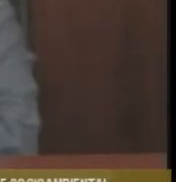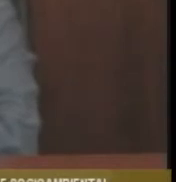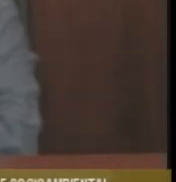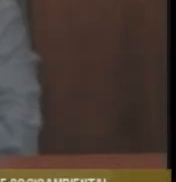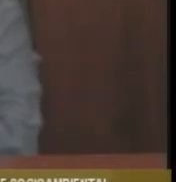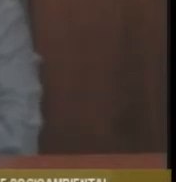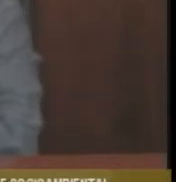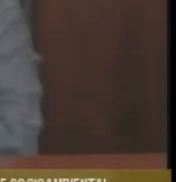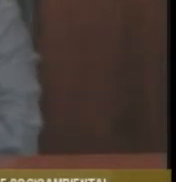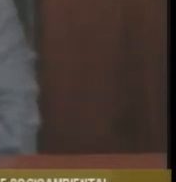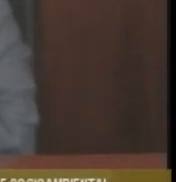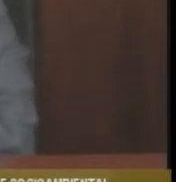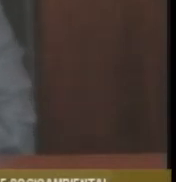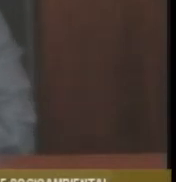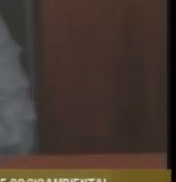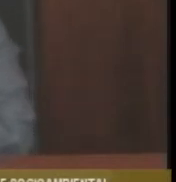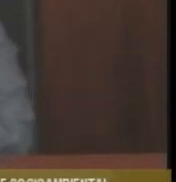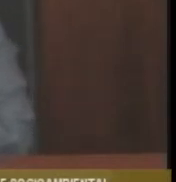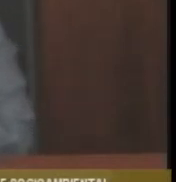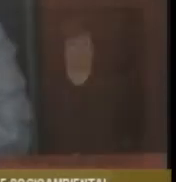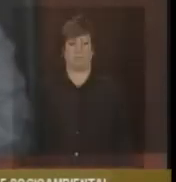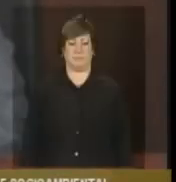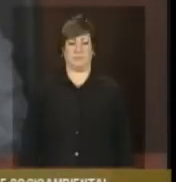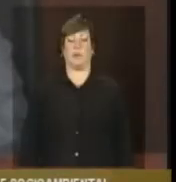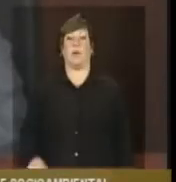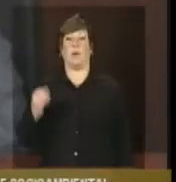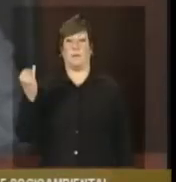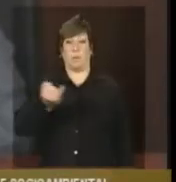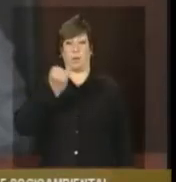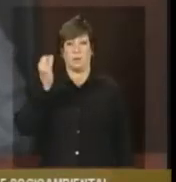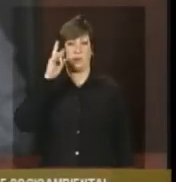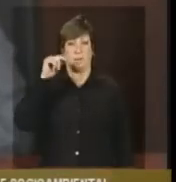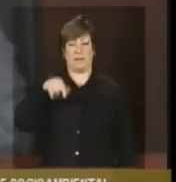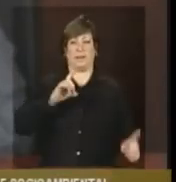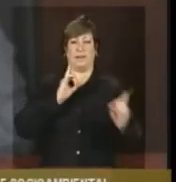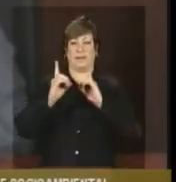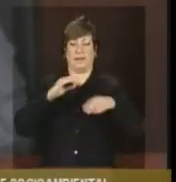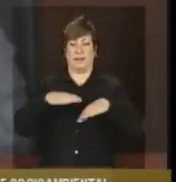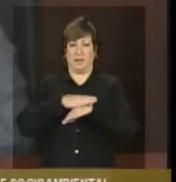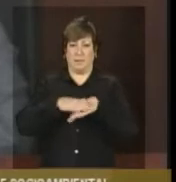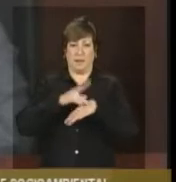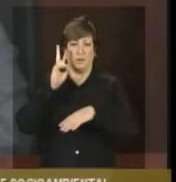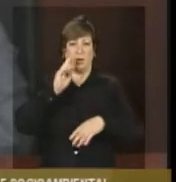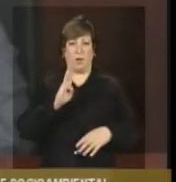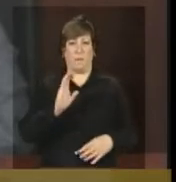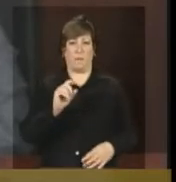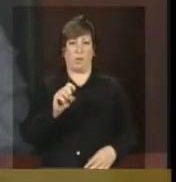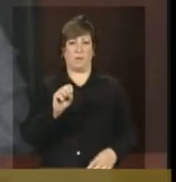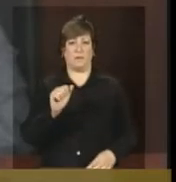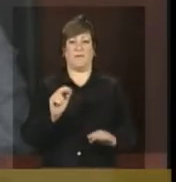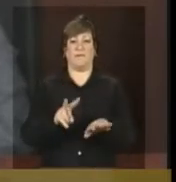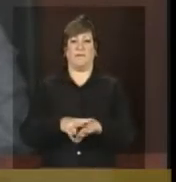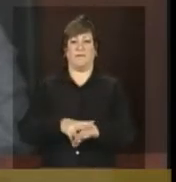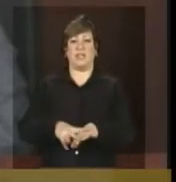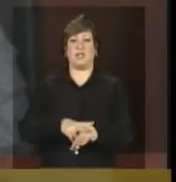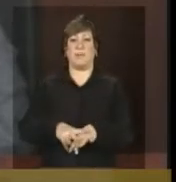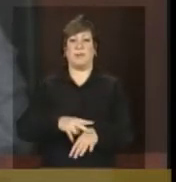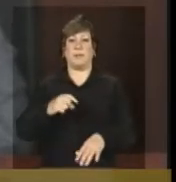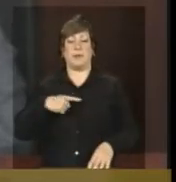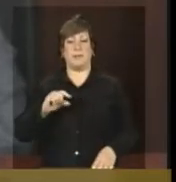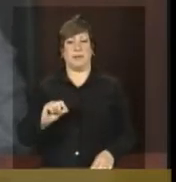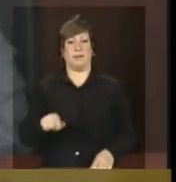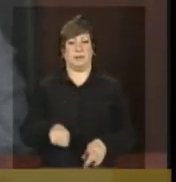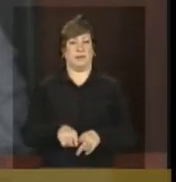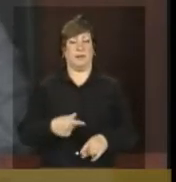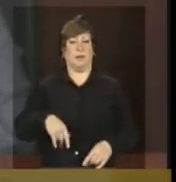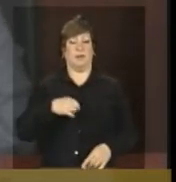que avançar, tratando das unidades de conservação, um programa ainda que, na instância federal, nós estamos falando de 73 mil famílias, nós queremos